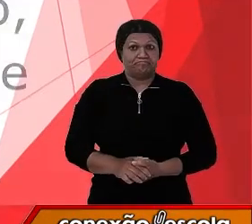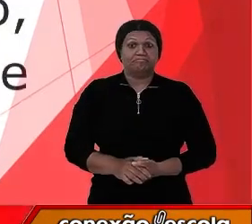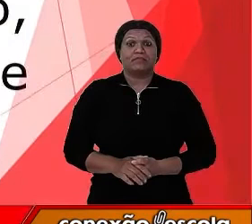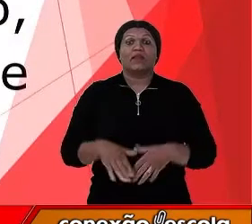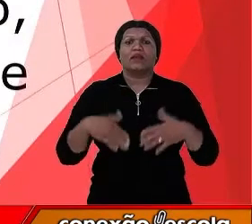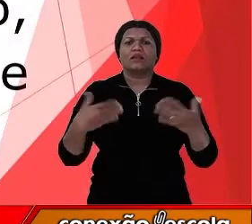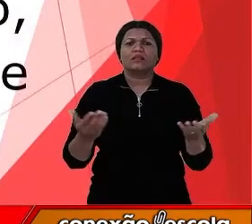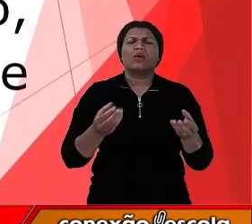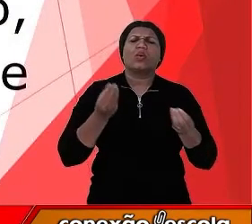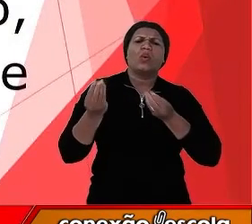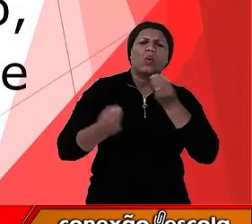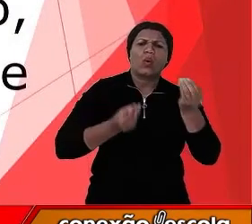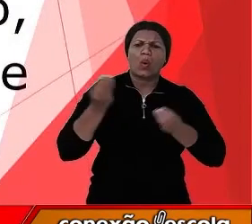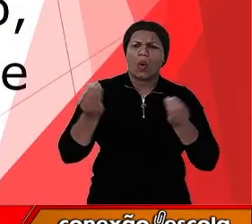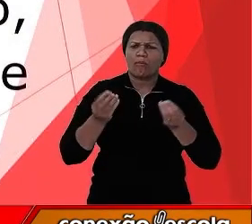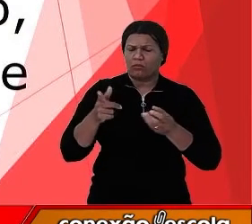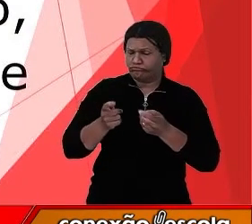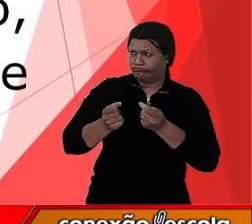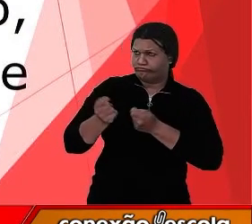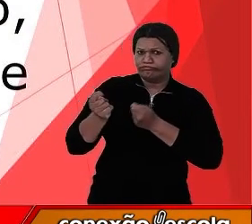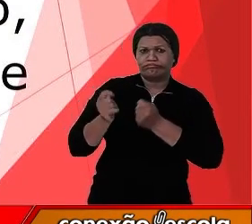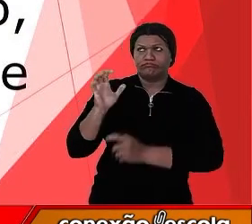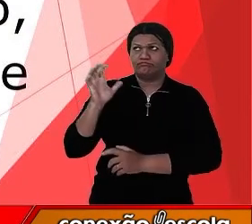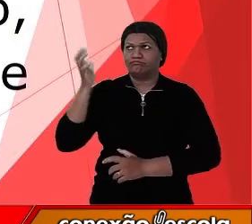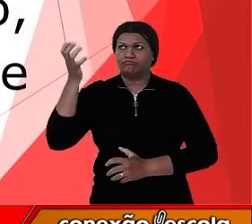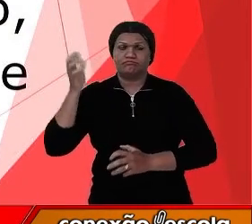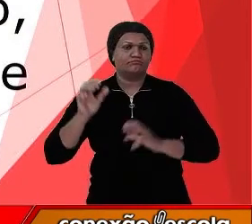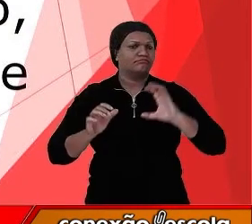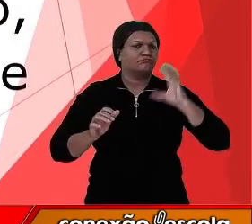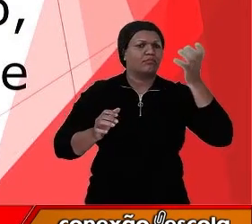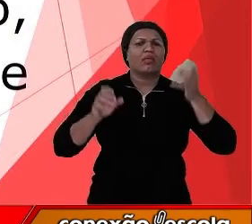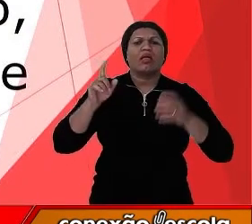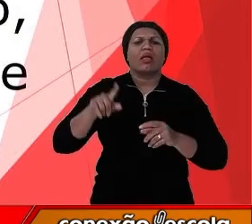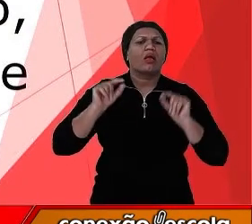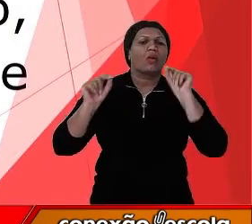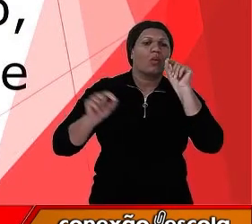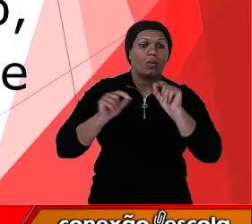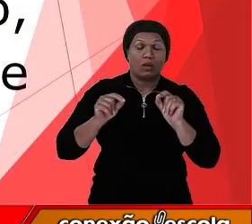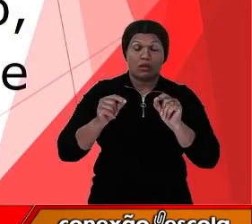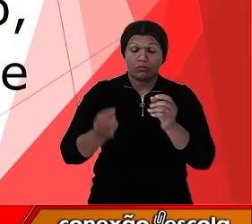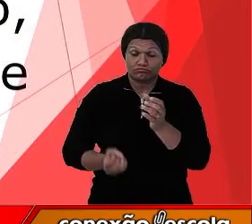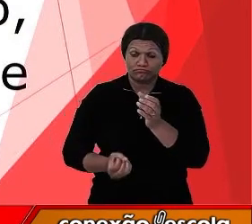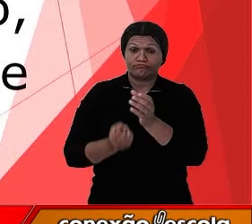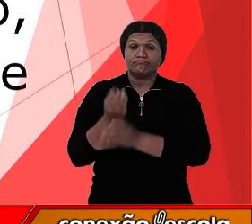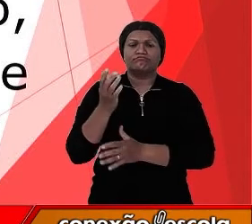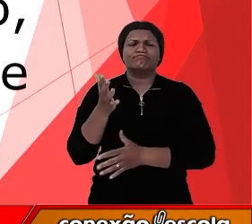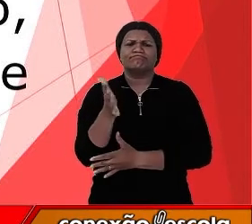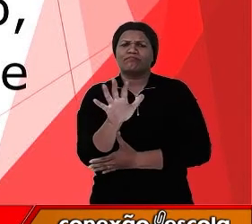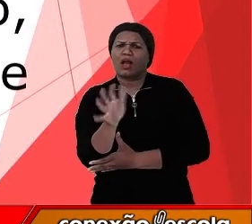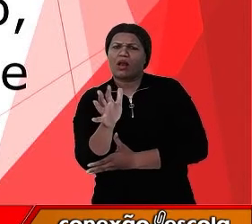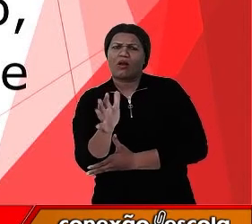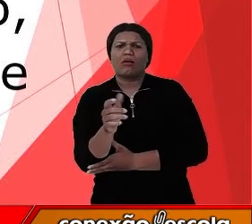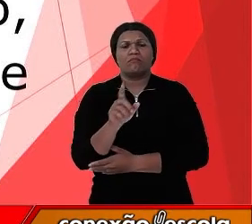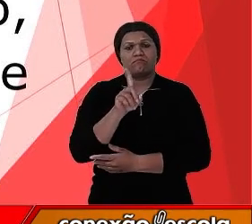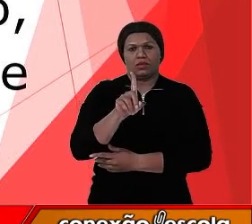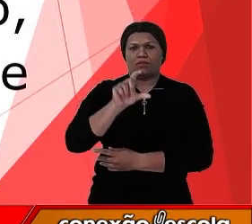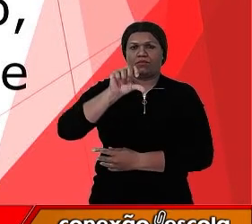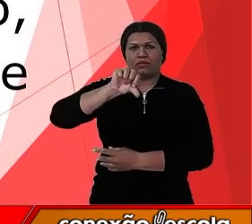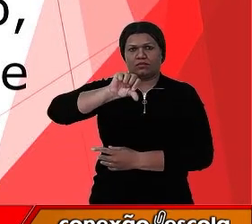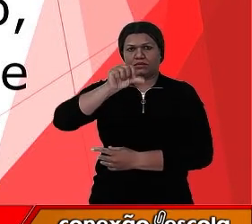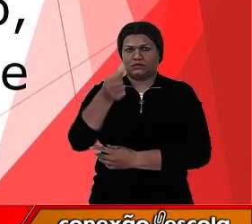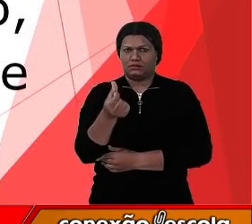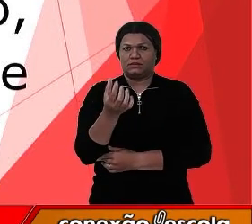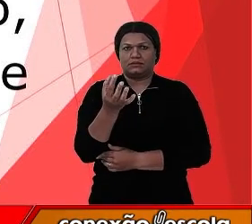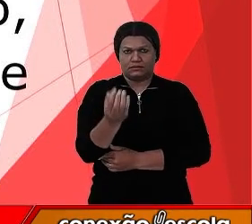os domínios morfoclimáticos foram estabelecidos por volta de